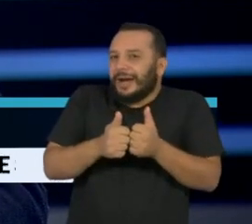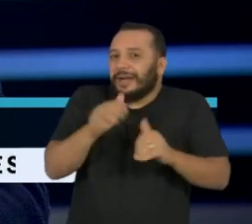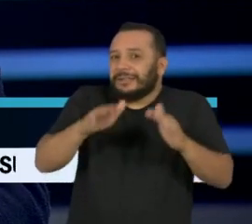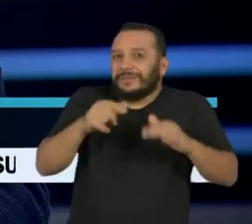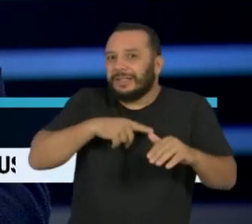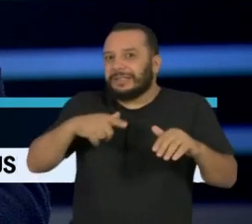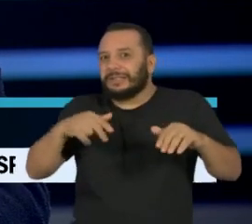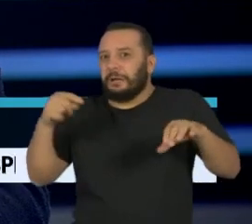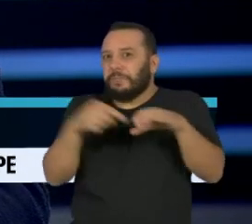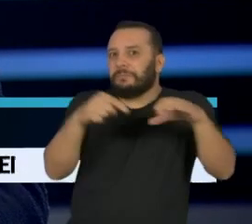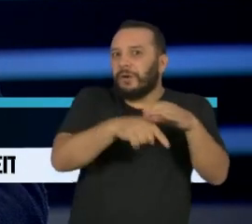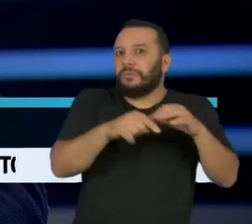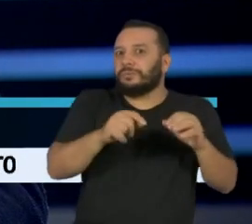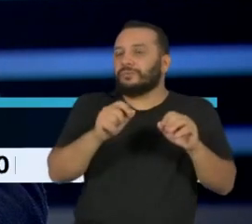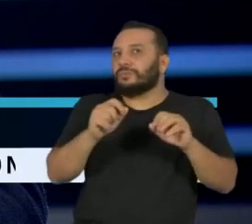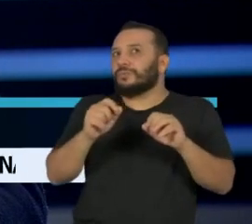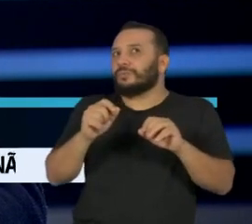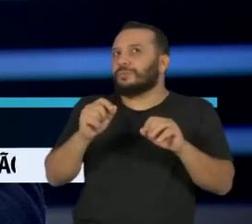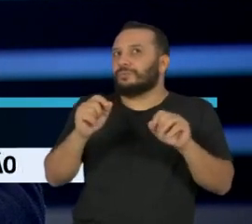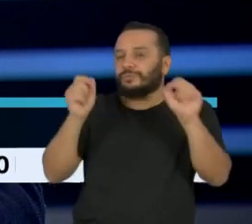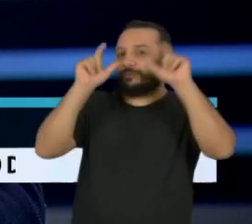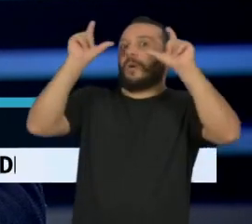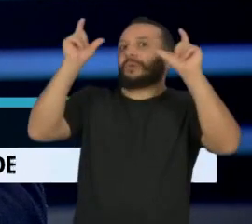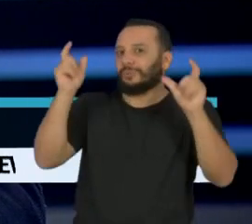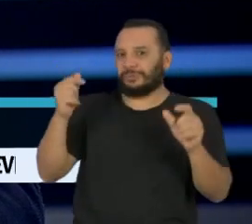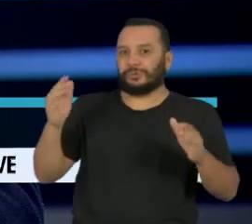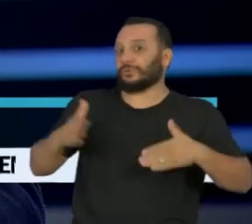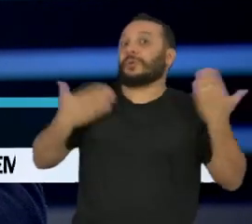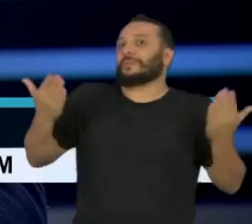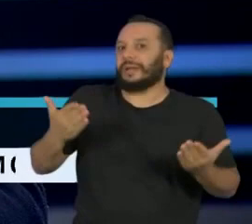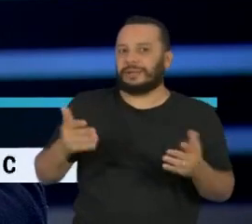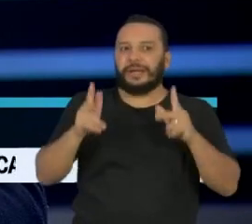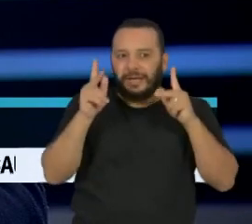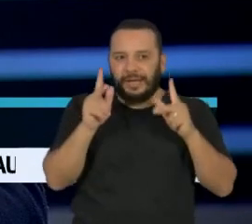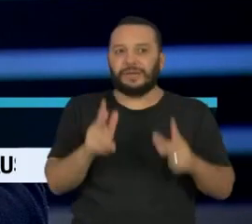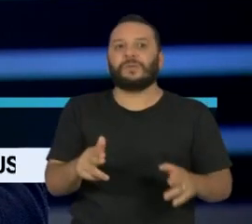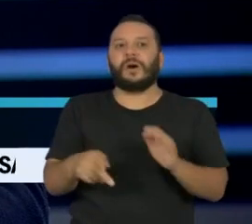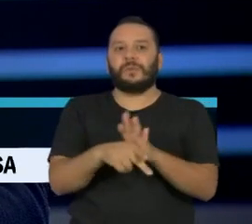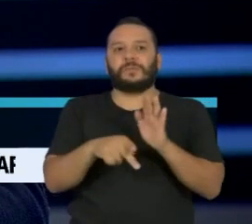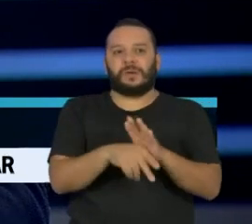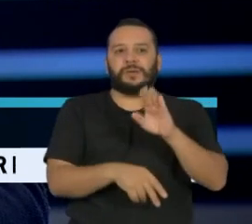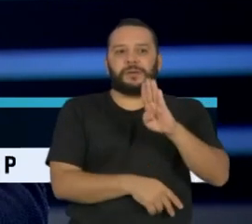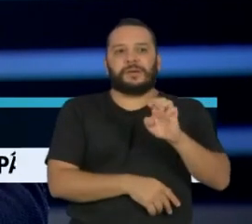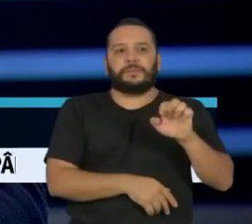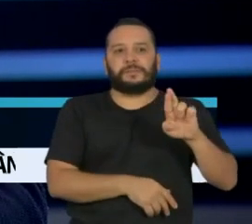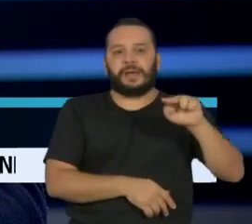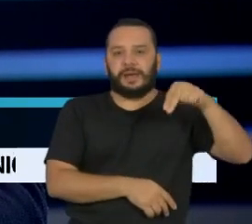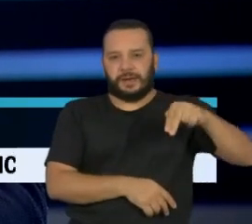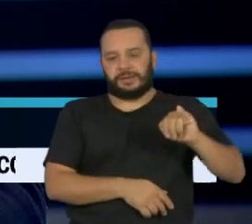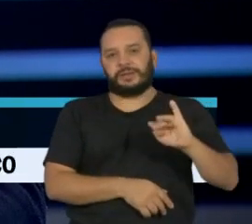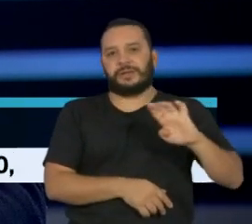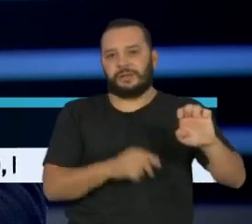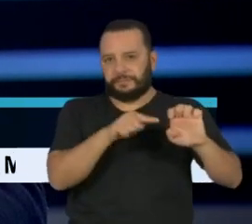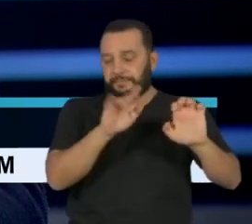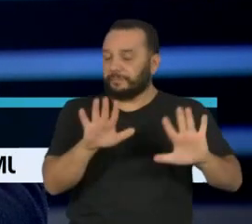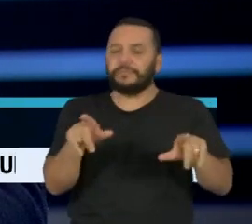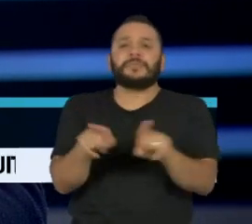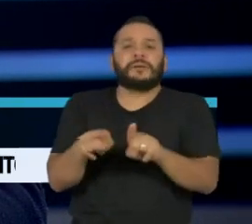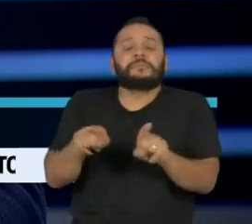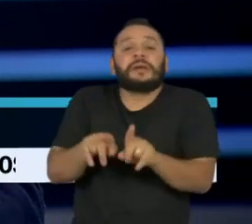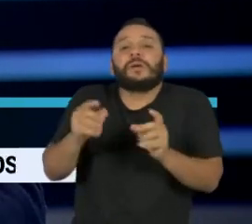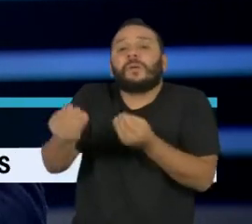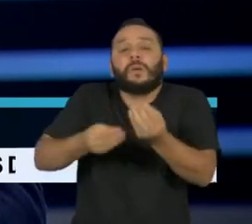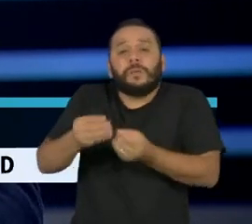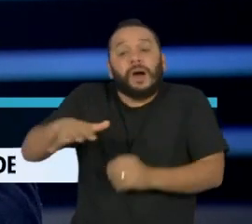Então, seria o Sanders. Tal. Agora, foi lembrado pelo nosso colega entrevistado anteriormente uma questão importante, que é a questão da saúde